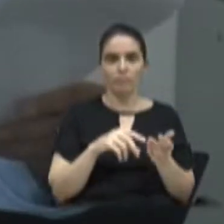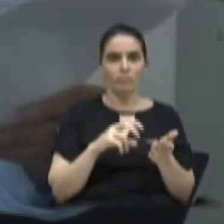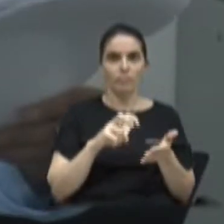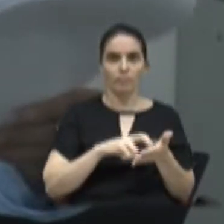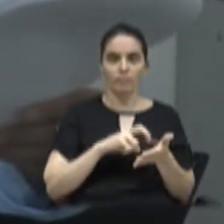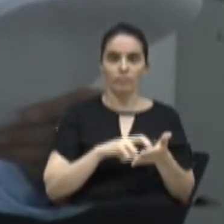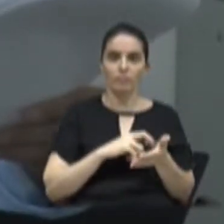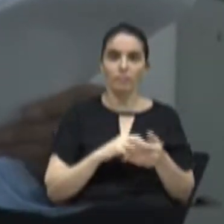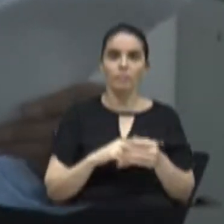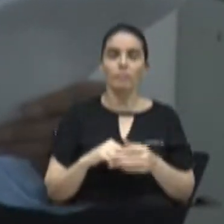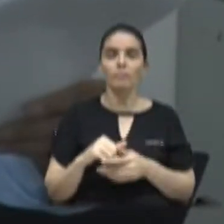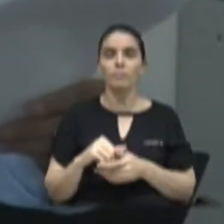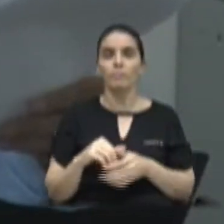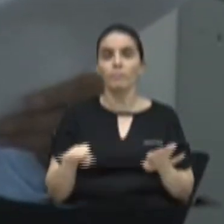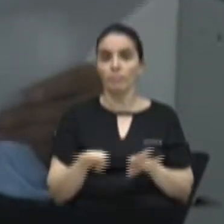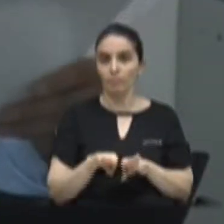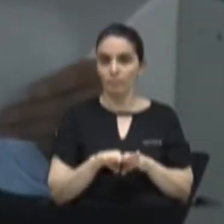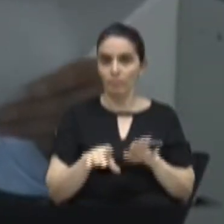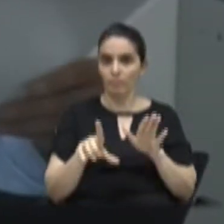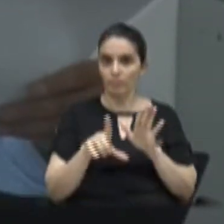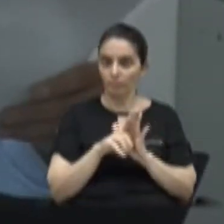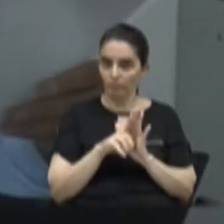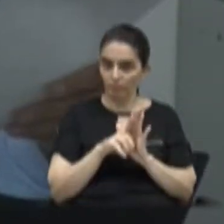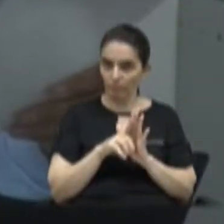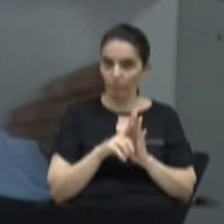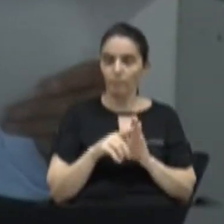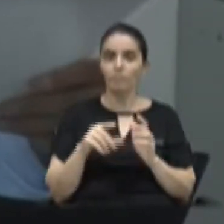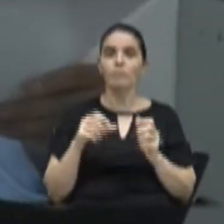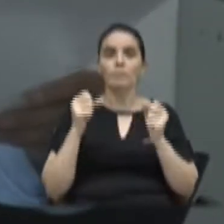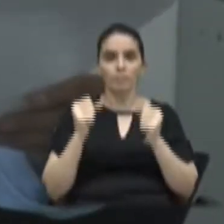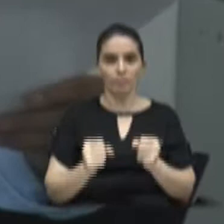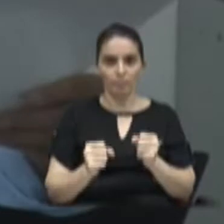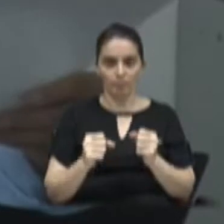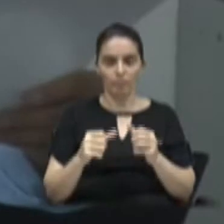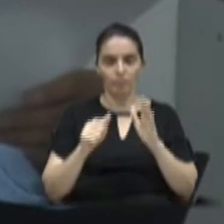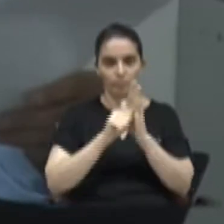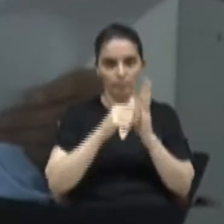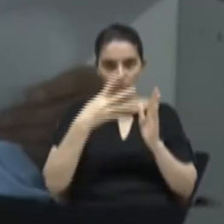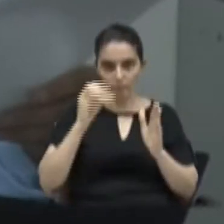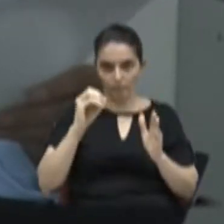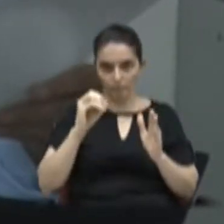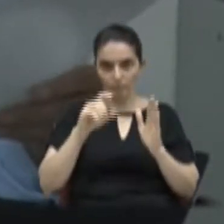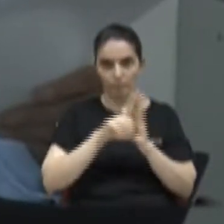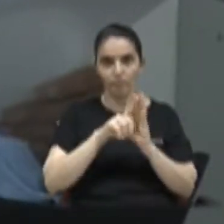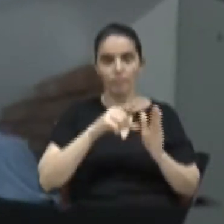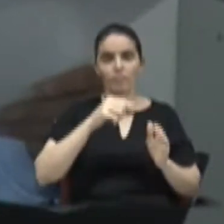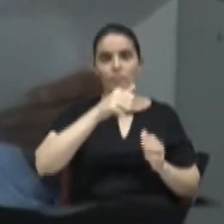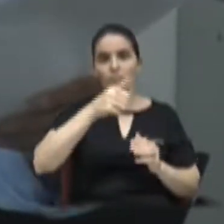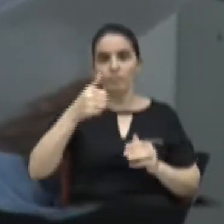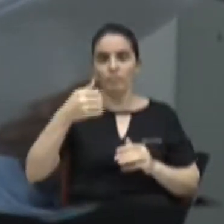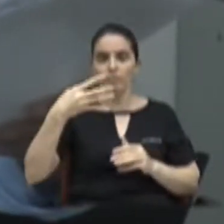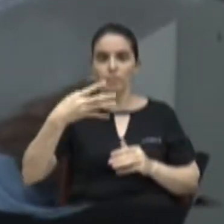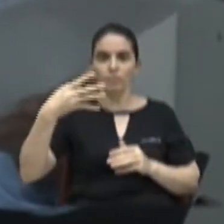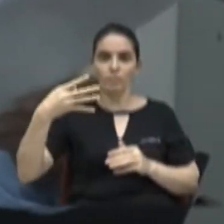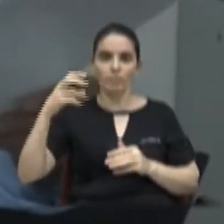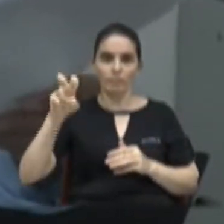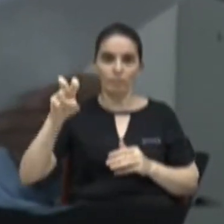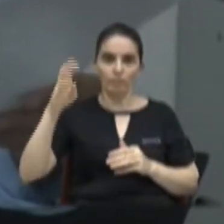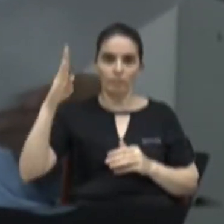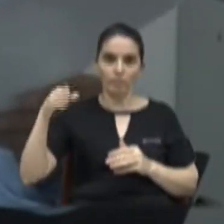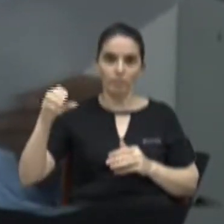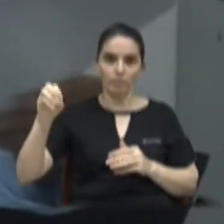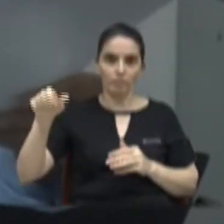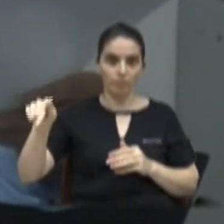Saneamento Básico. Os serviços poderão ser interrompidos no artigo 40 da Lei 11.445 de 2007.